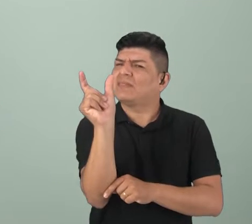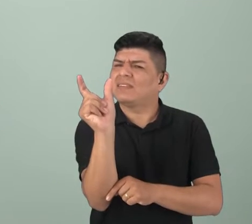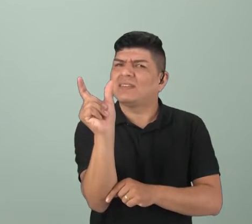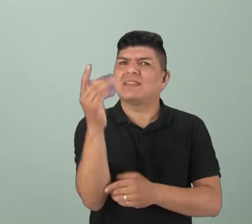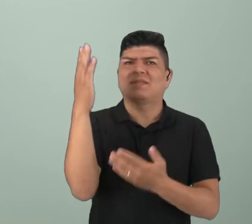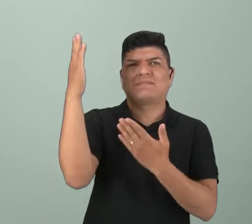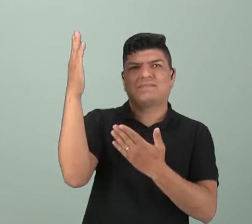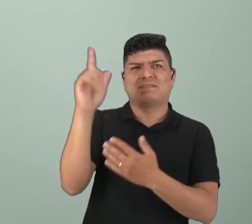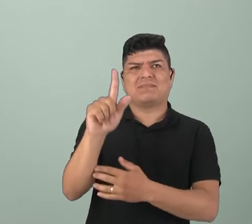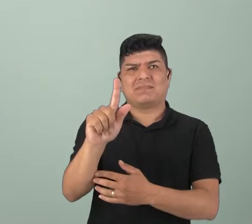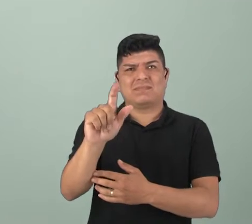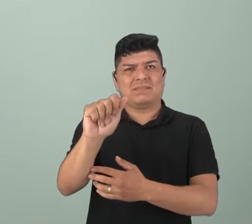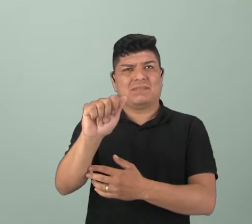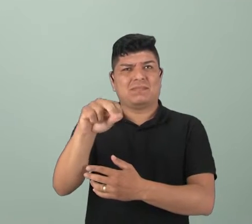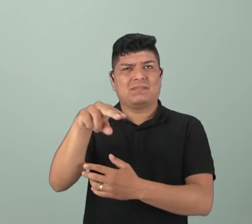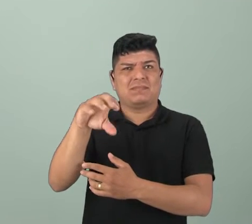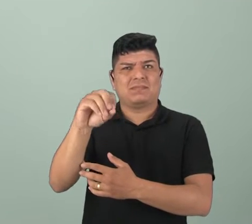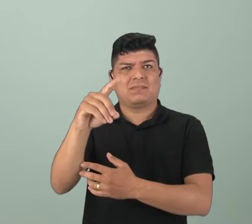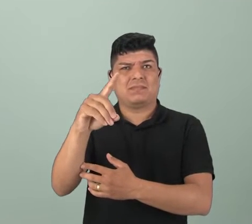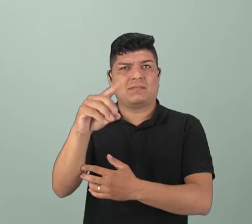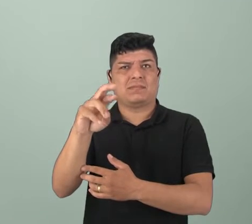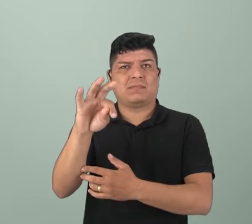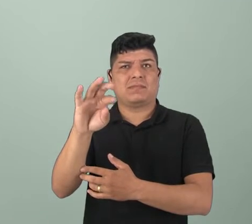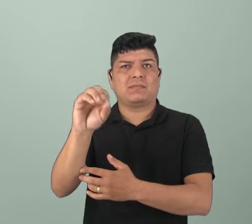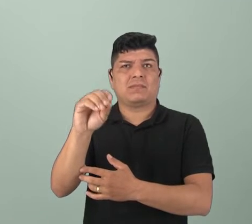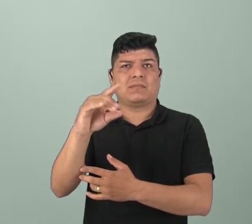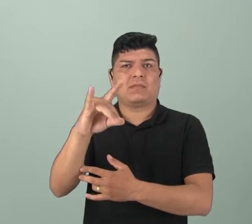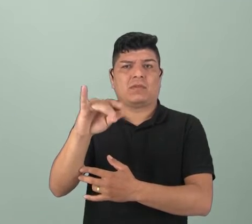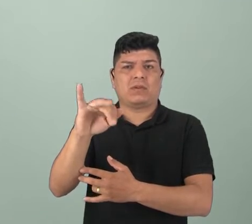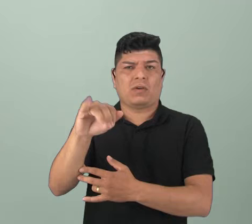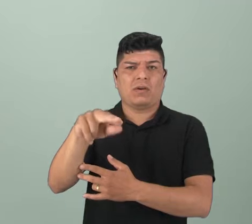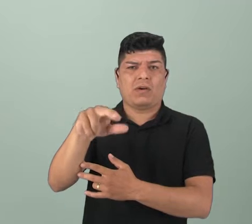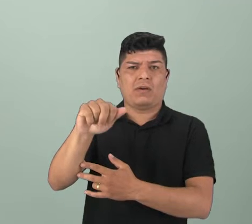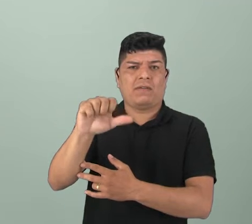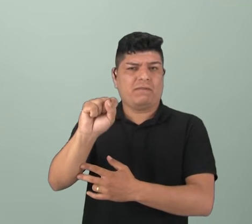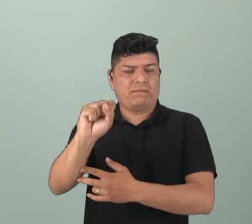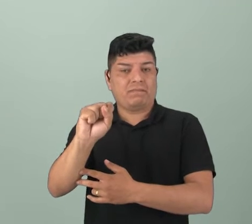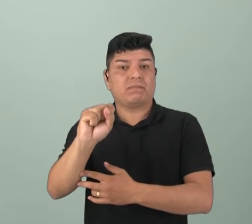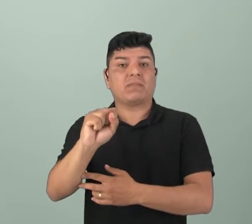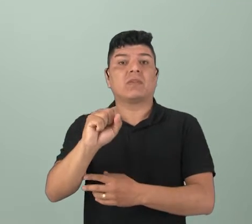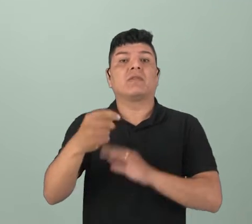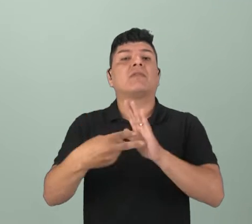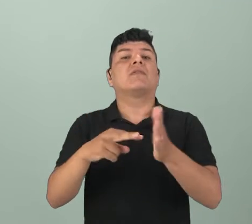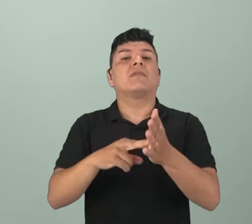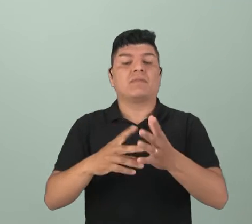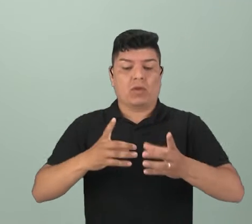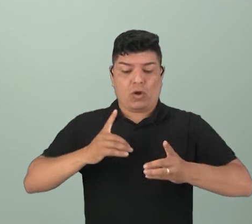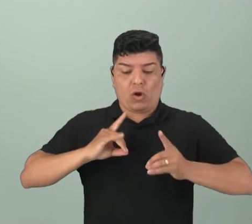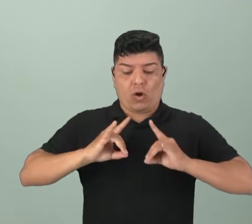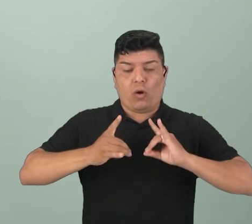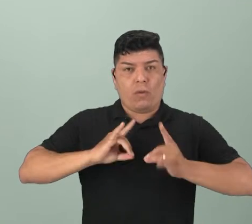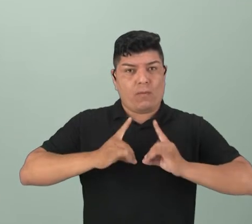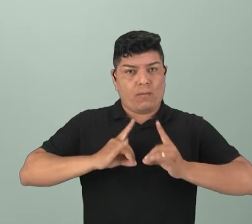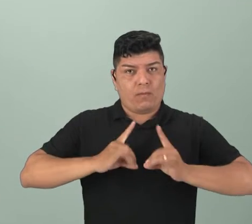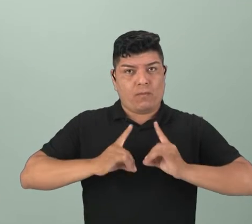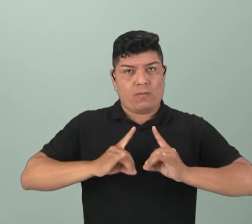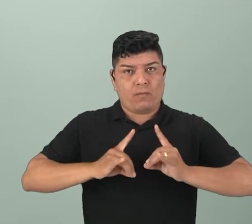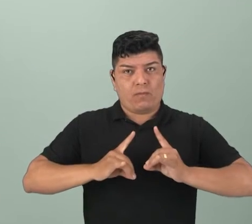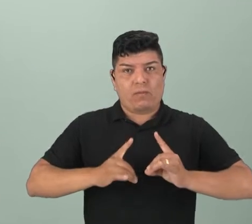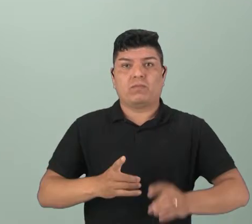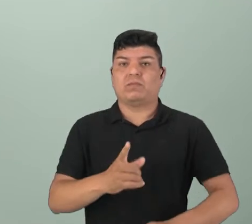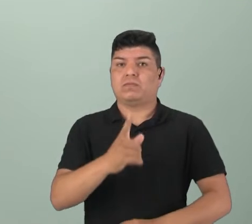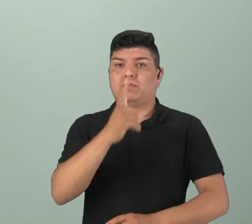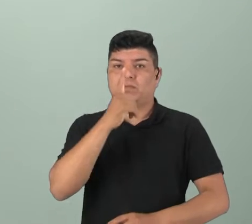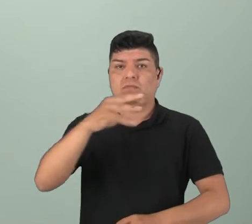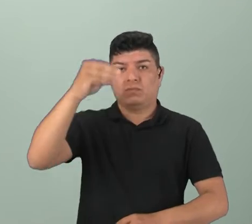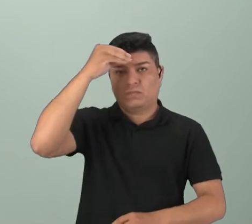gonadotrofina. Pessoal, gonadotrofinas são hormônios produzidos pelas gônadas, Ou seja, pelos órgãos sexuais masculinos